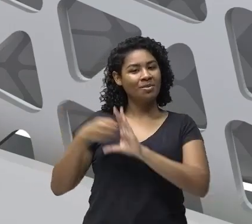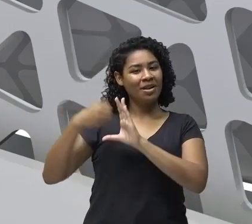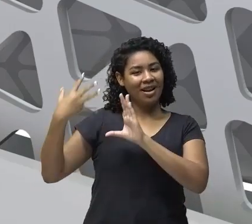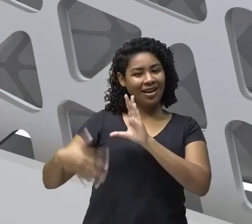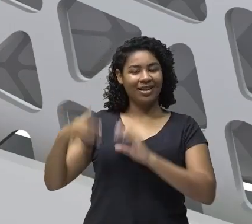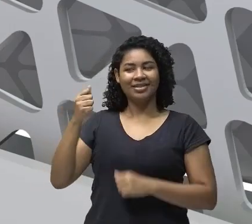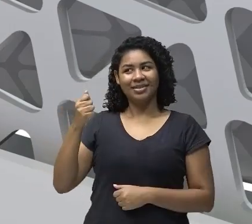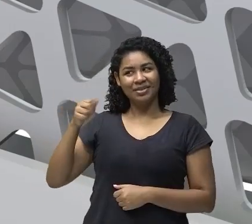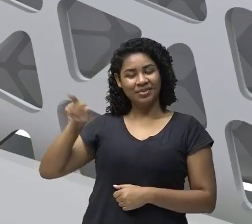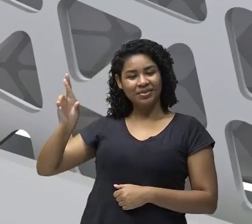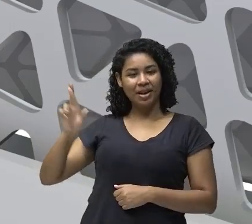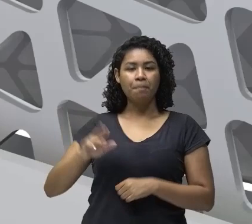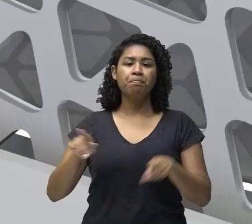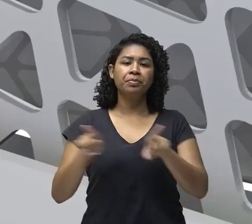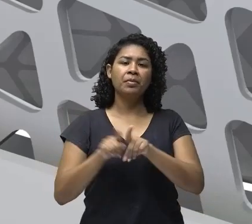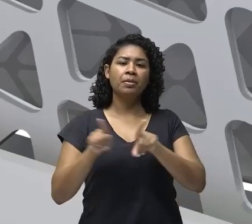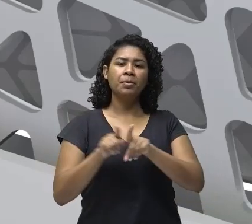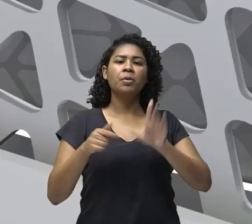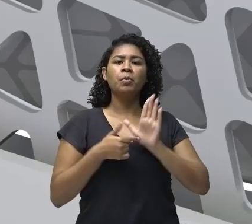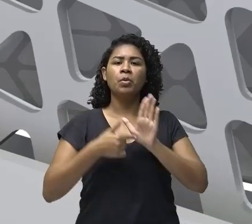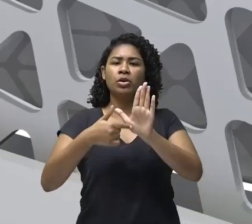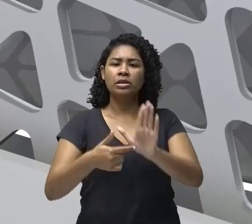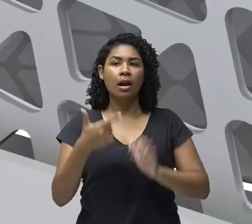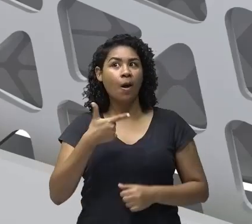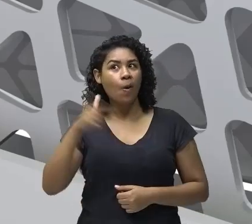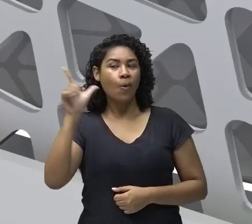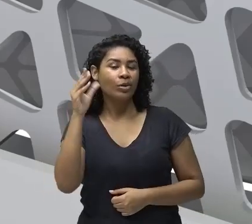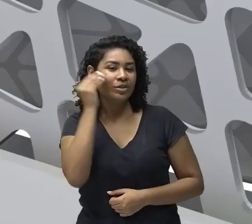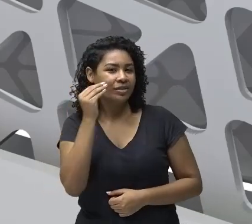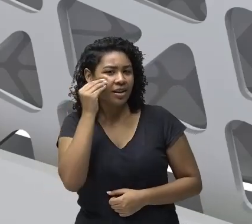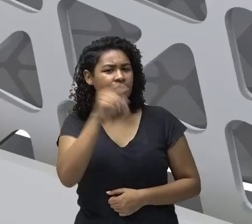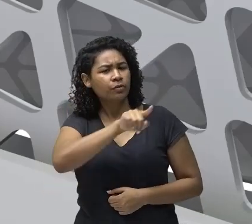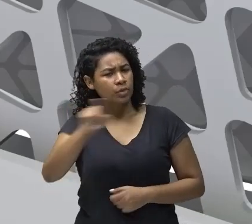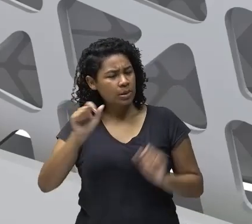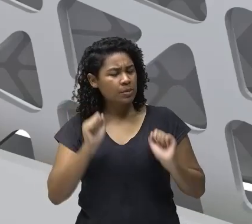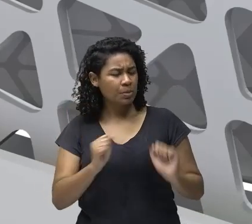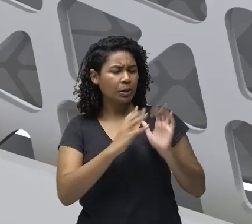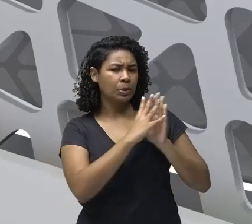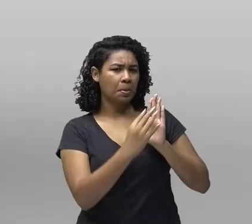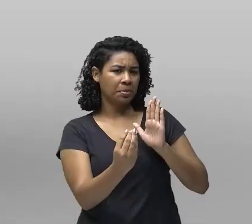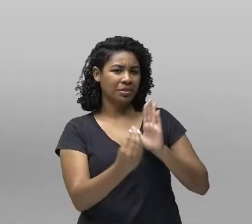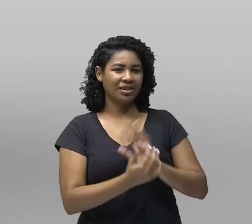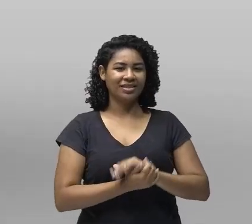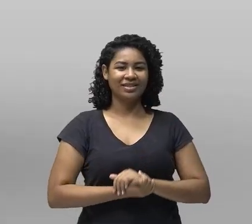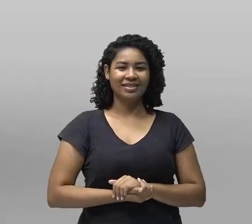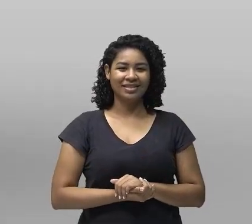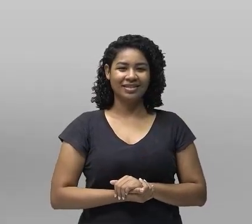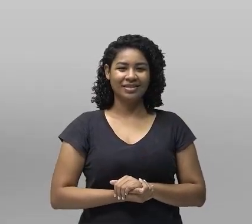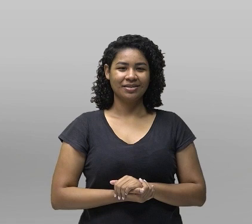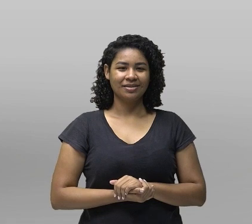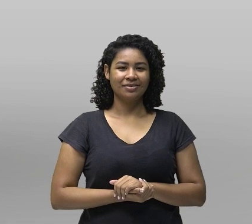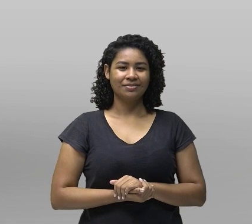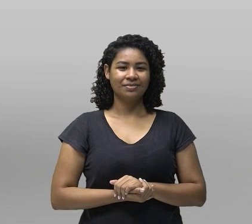ar. Eu trouxe também um outro experimento que vocês podem realizar. Vamos ao vídeo?